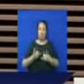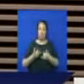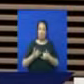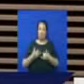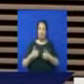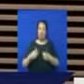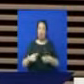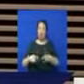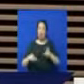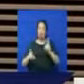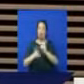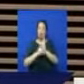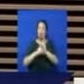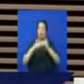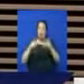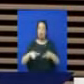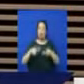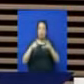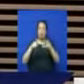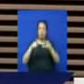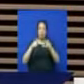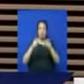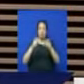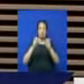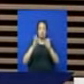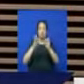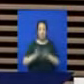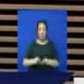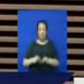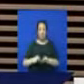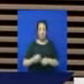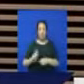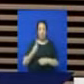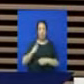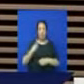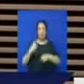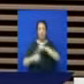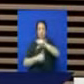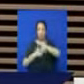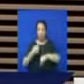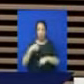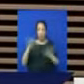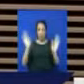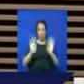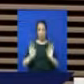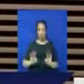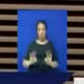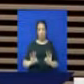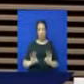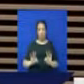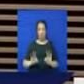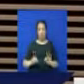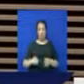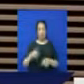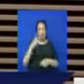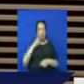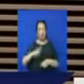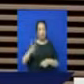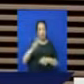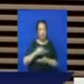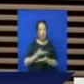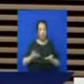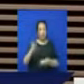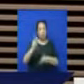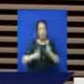seu lugar e que aquela vida daquela pessoa tinha sido transformada. Então, eu fiquei muito feliz de poder ver esses colegas e